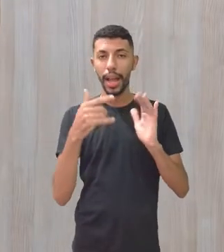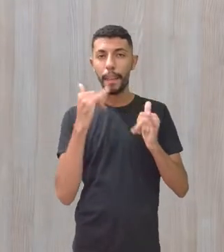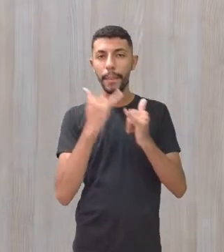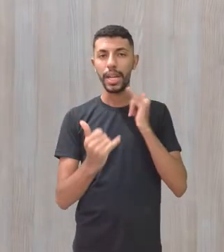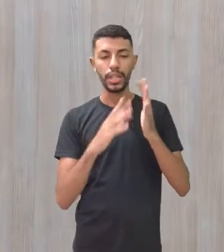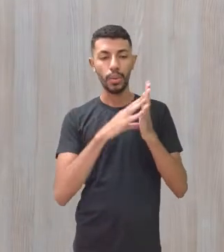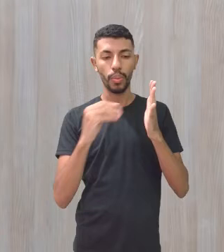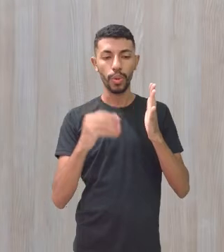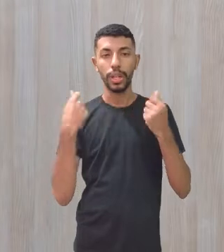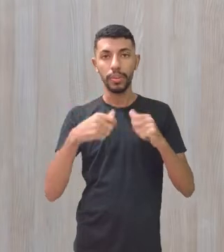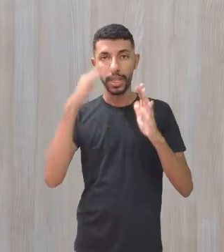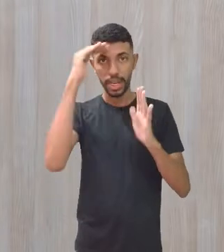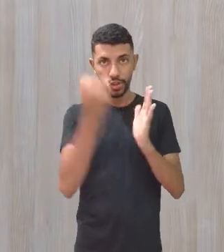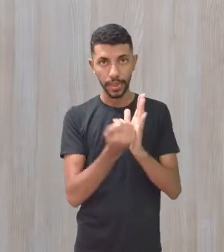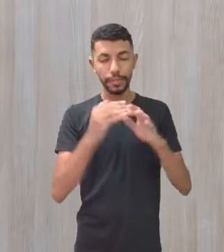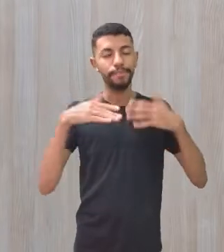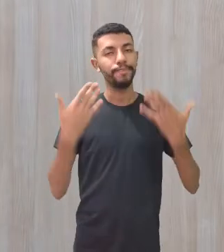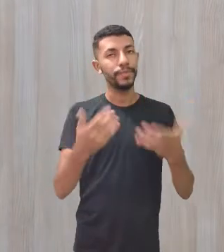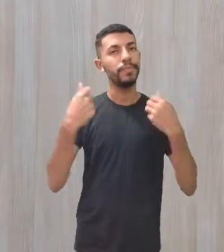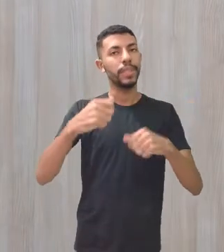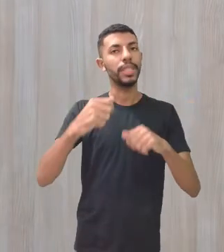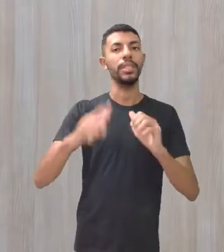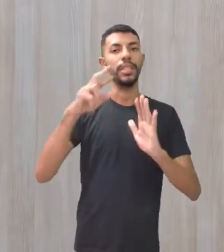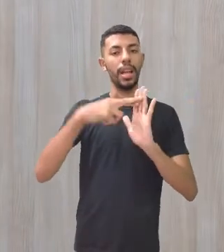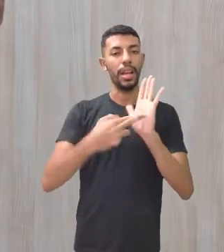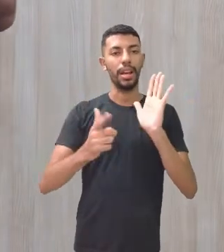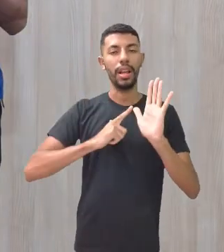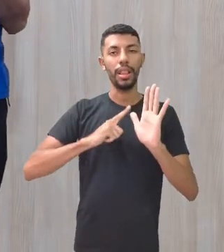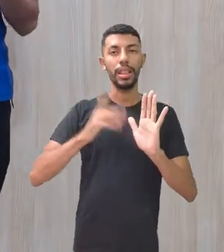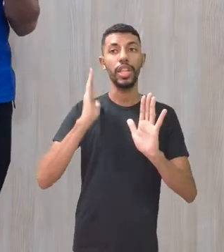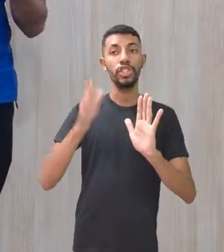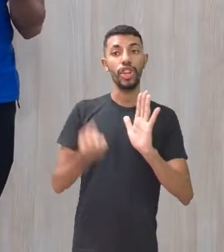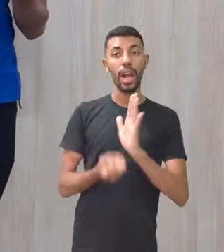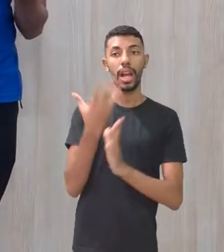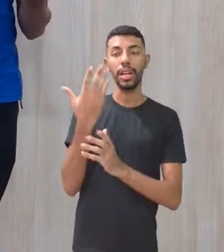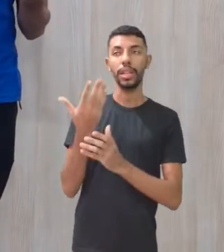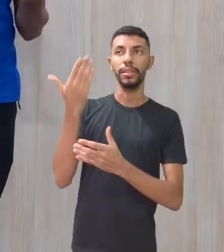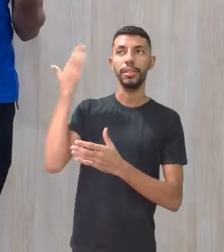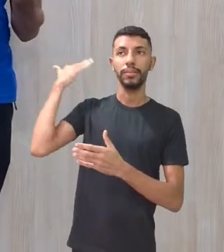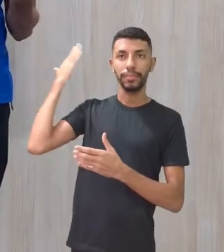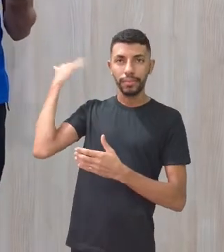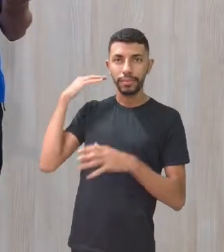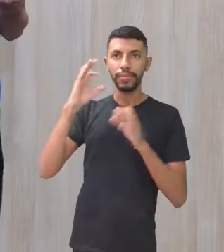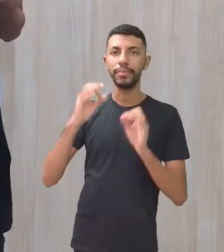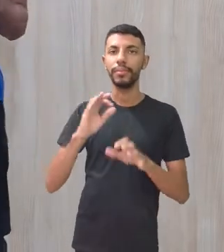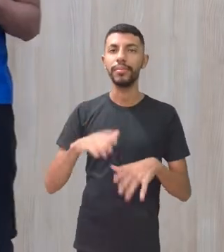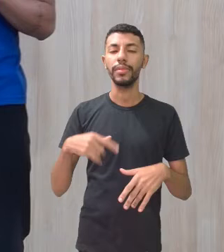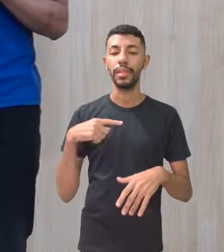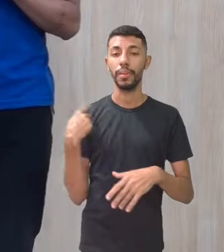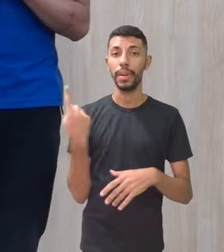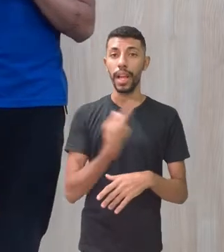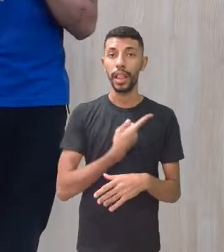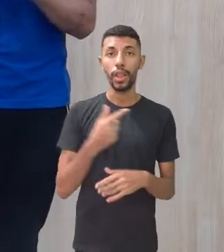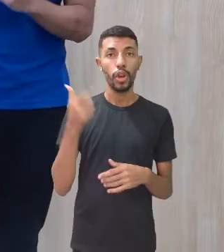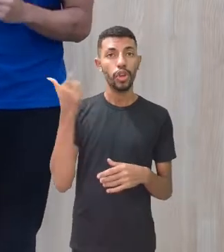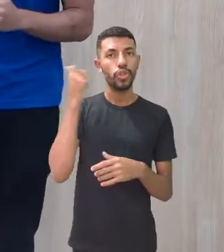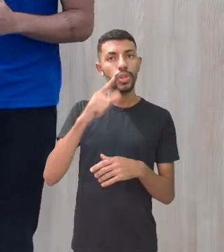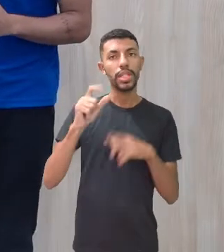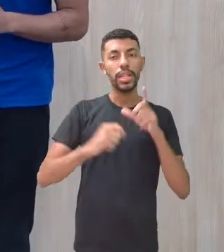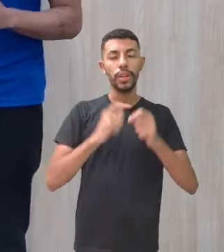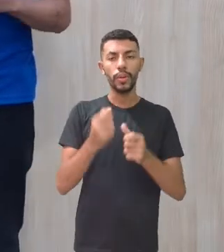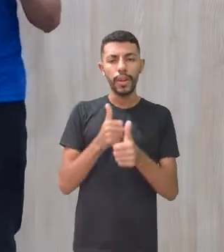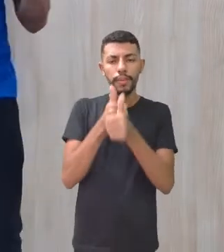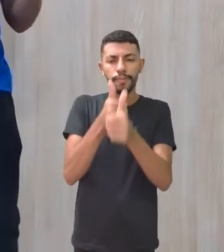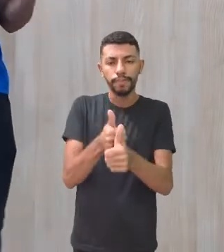Então, precisa já se ter regras que são estabelecidas lá quando o dominó foi criado, para que a gente possa seguir elas.